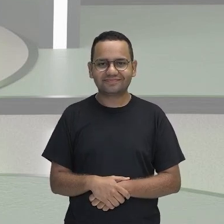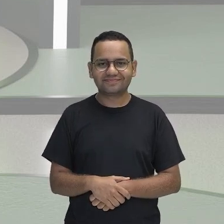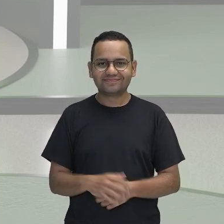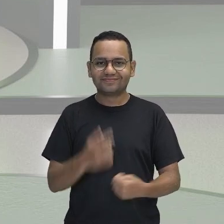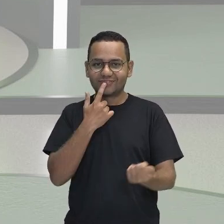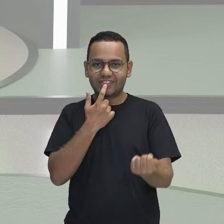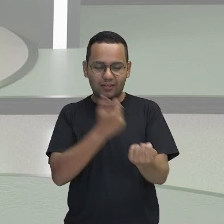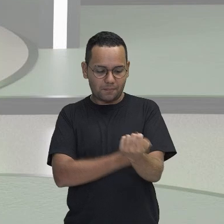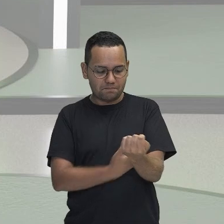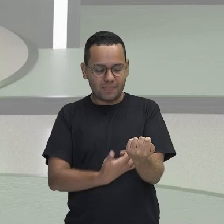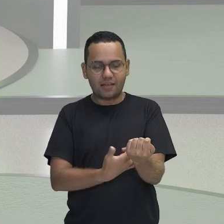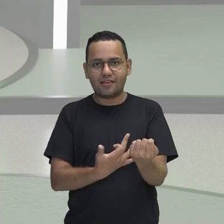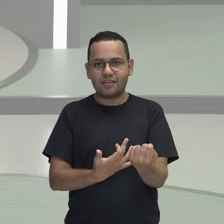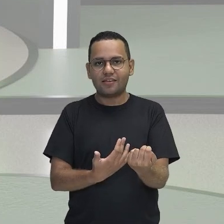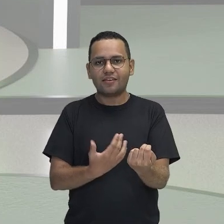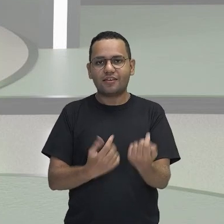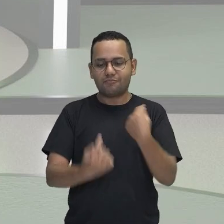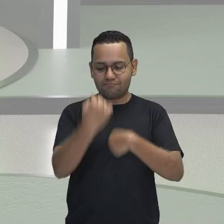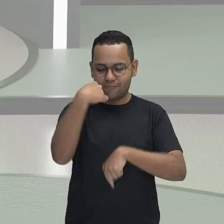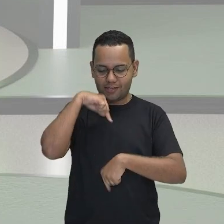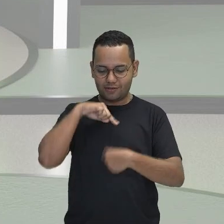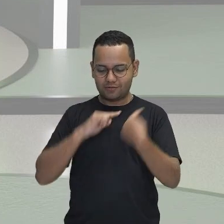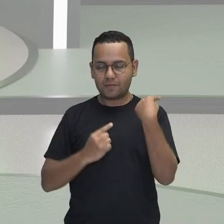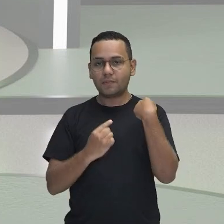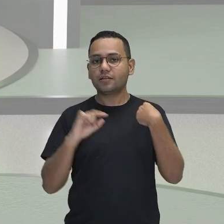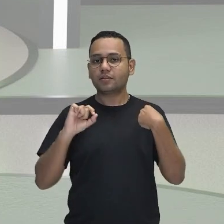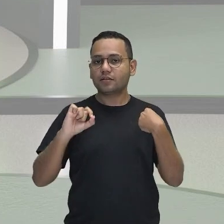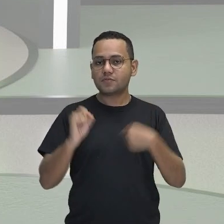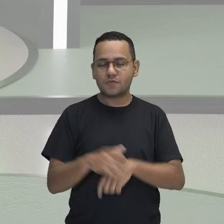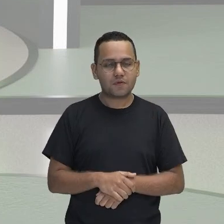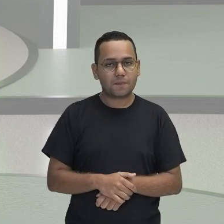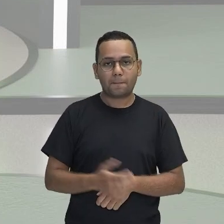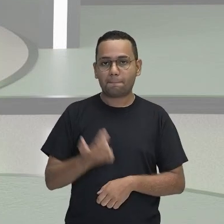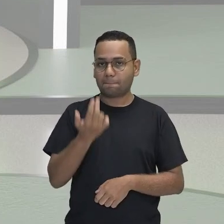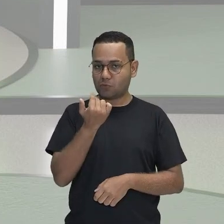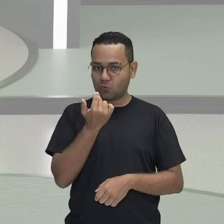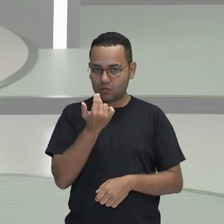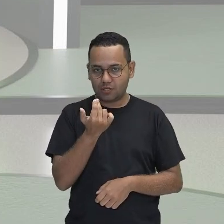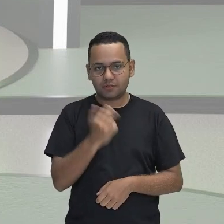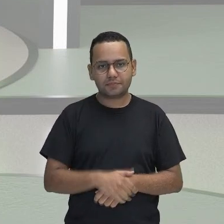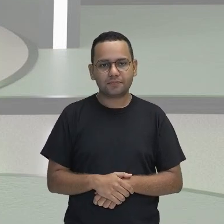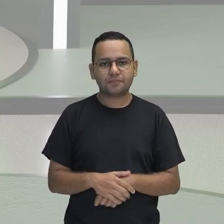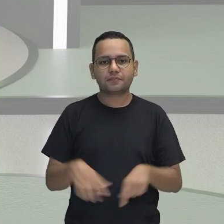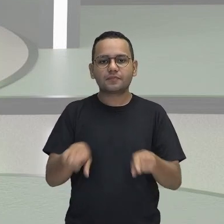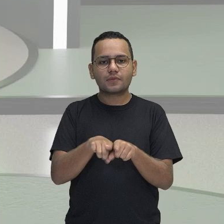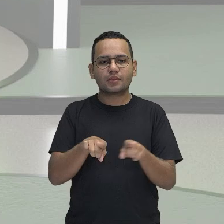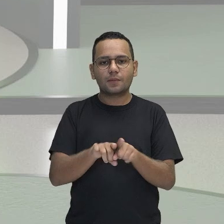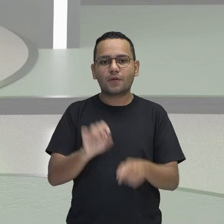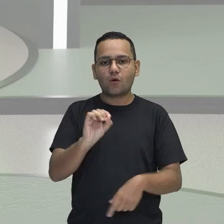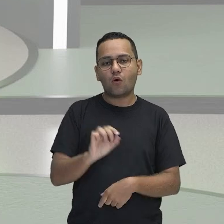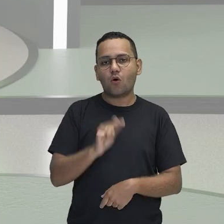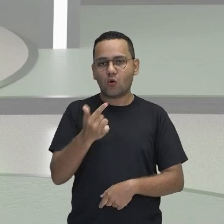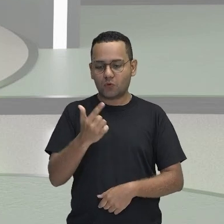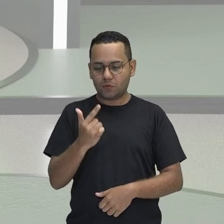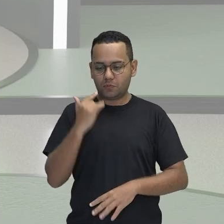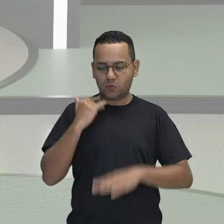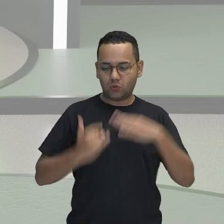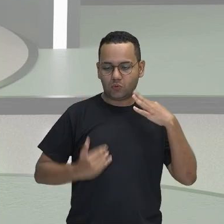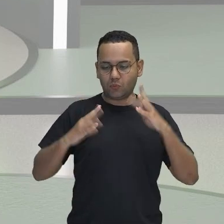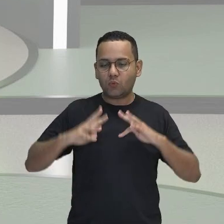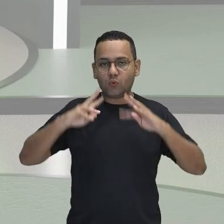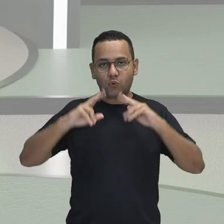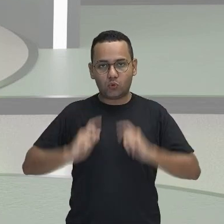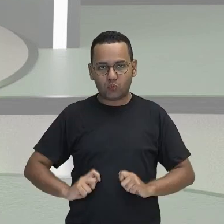de modo a transportar os nutrientes e o oxigênio para todo o corpo.